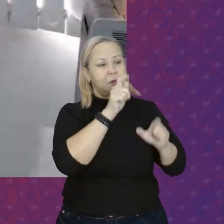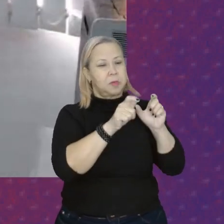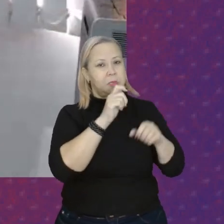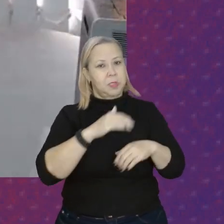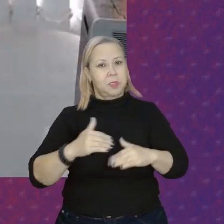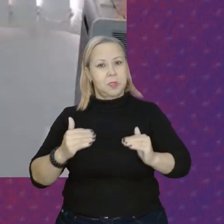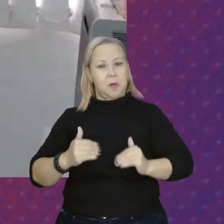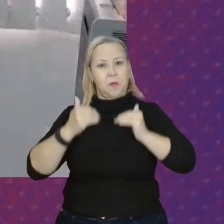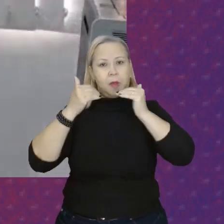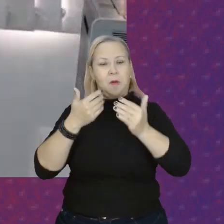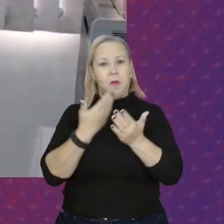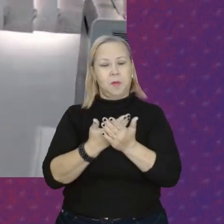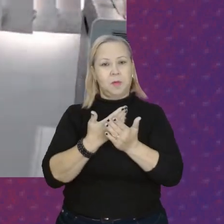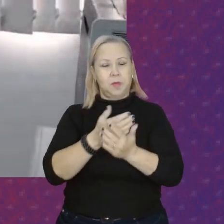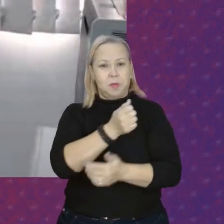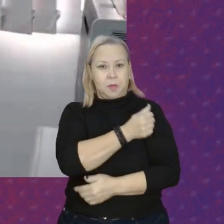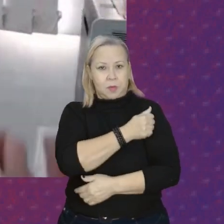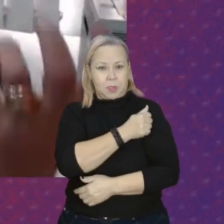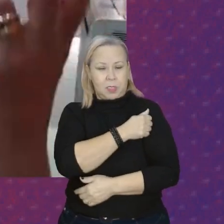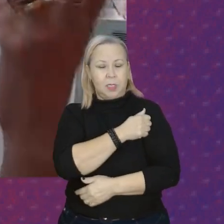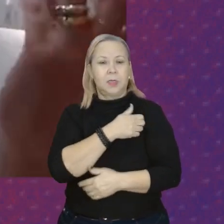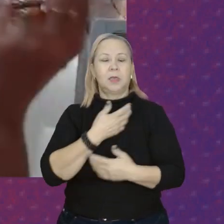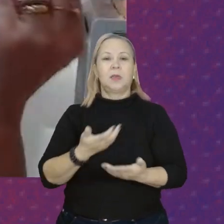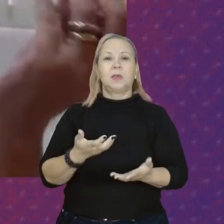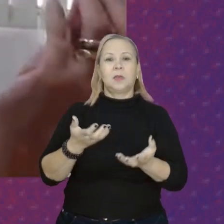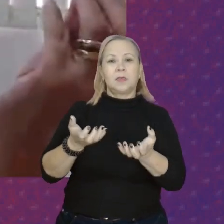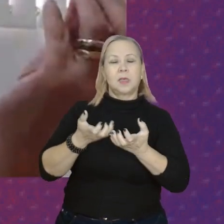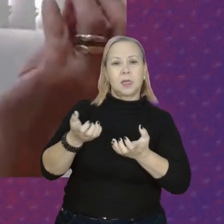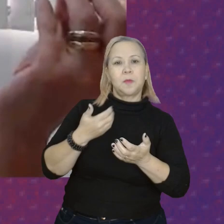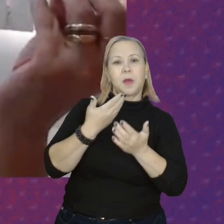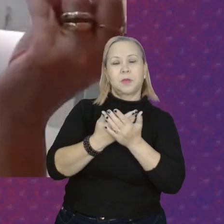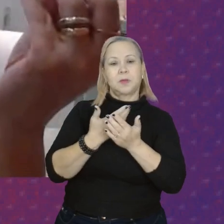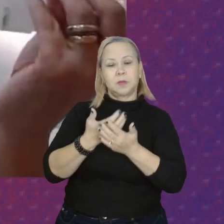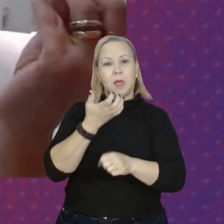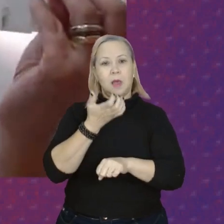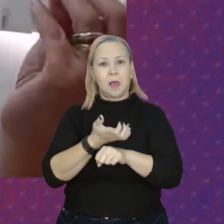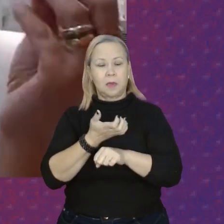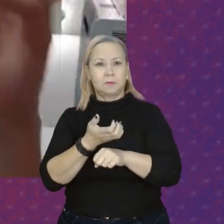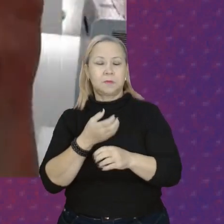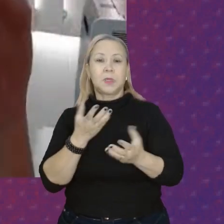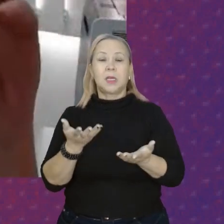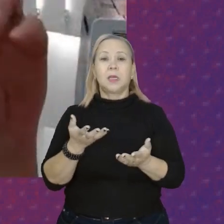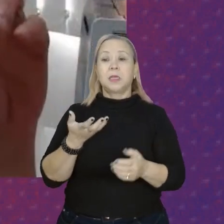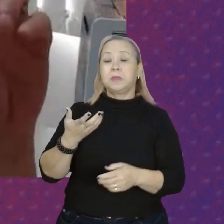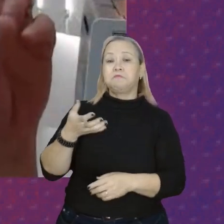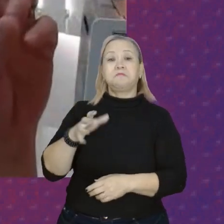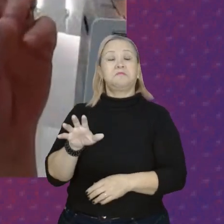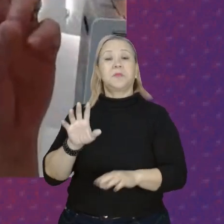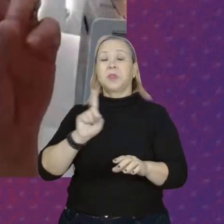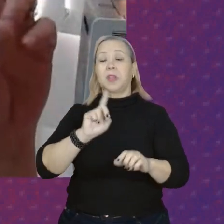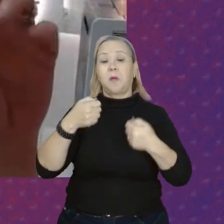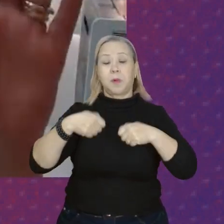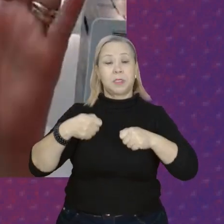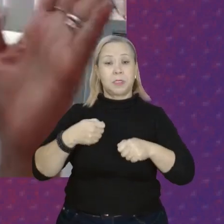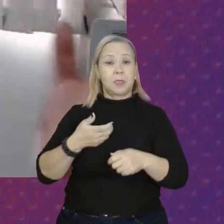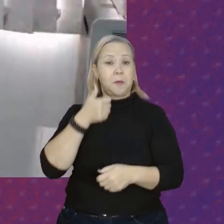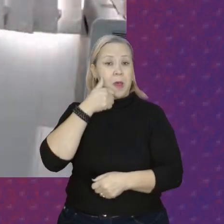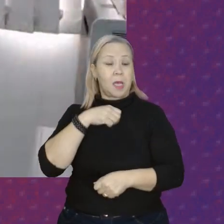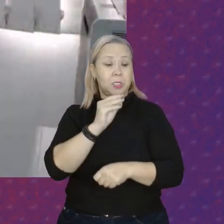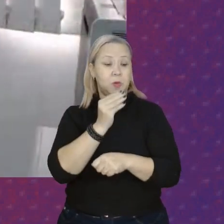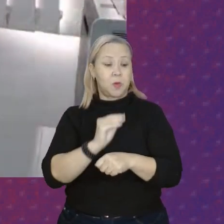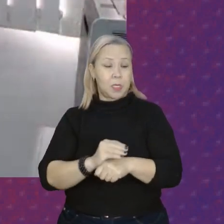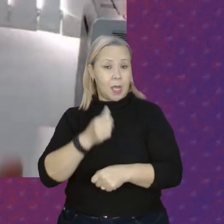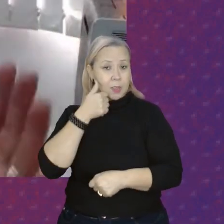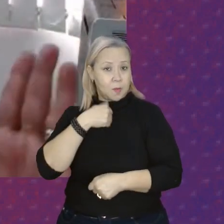os estudantes, já não requerem mais os cuidados maternos, que culturalmente, né, é